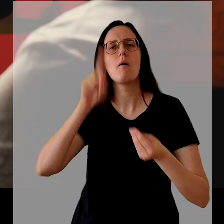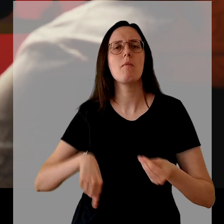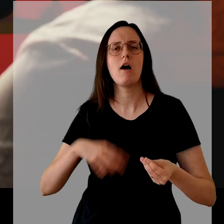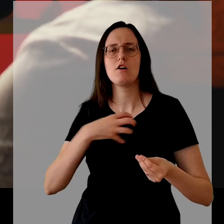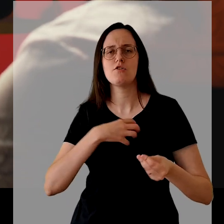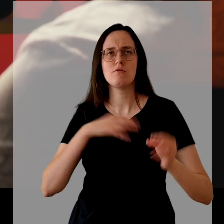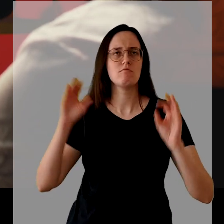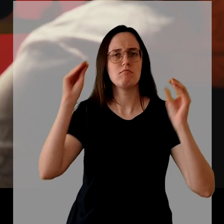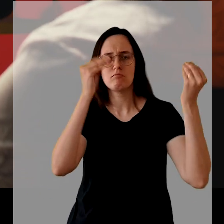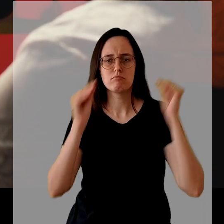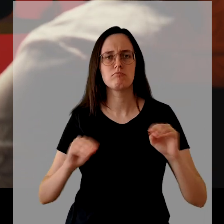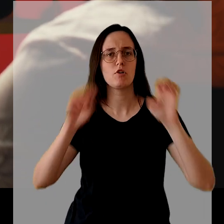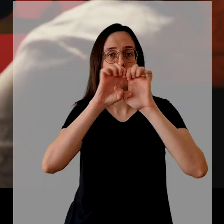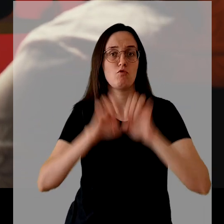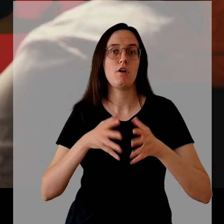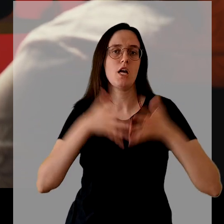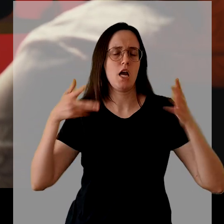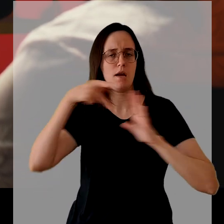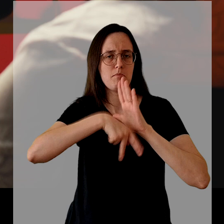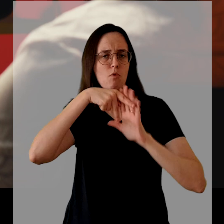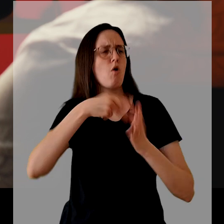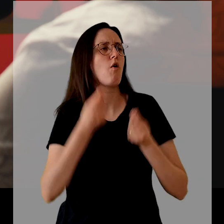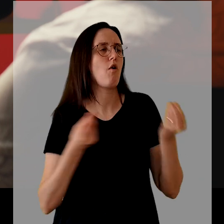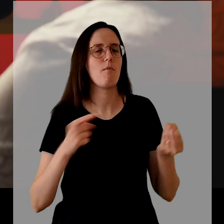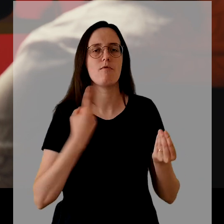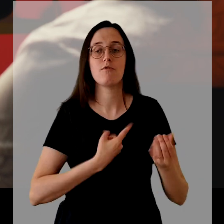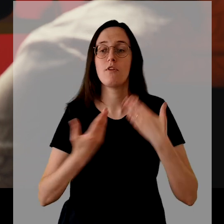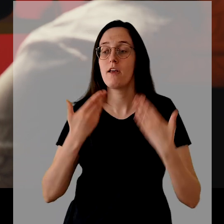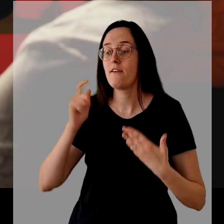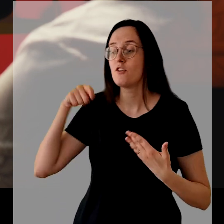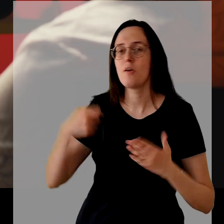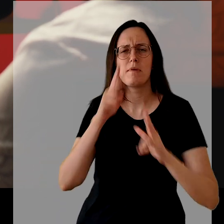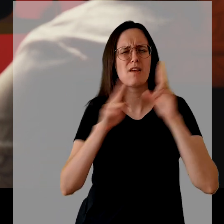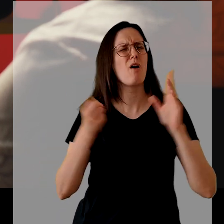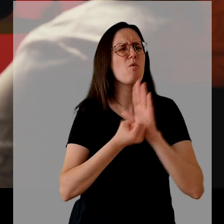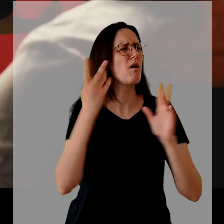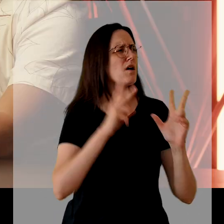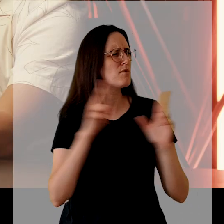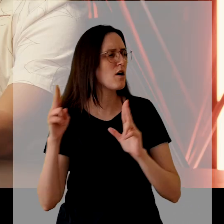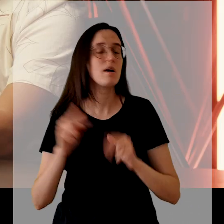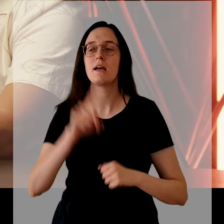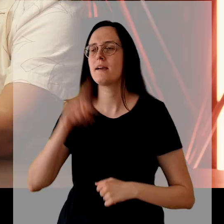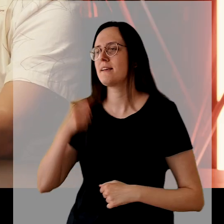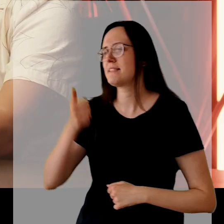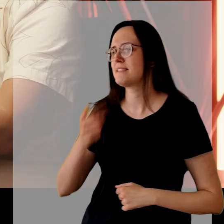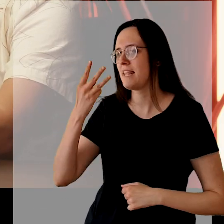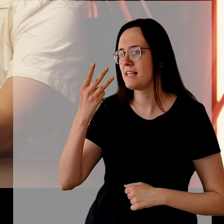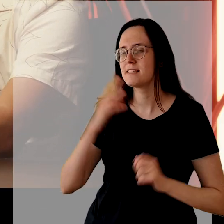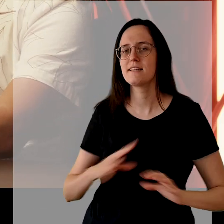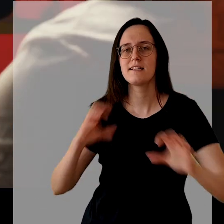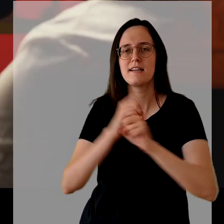foi estruturar um projeto desse tamanho, né? A gente falar de uma série que foram quantos episódios? 13